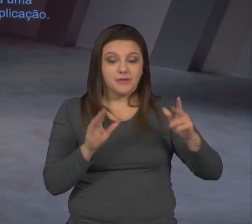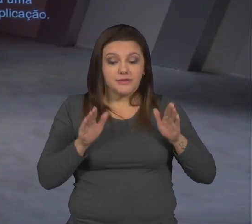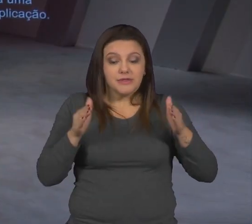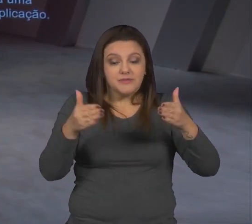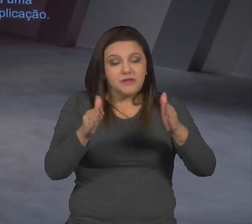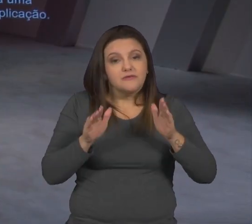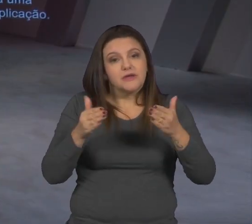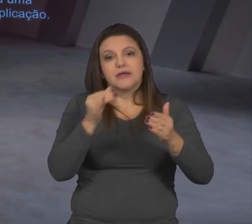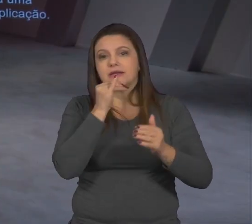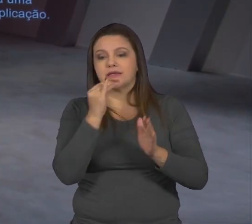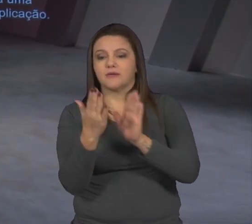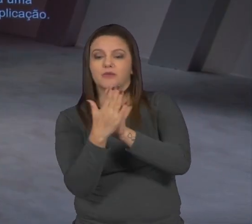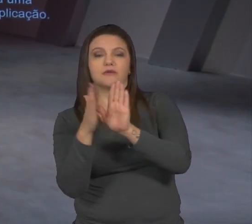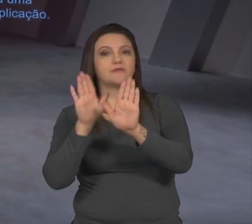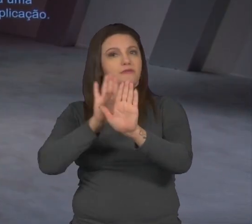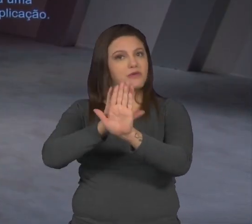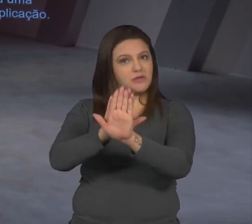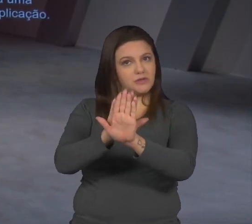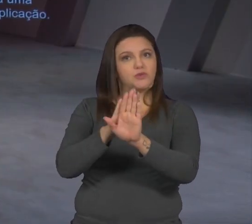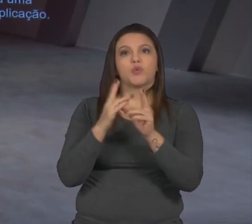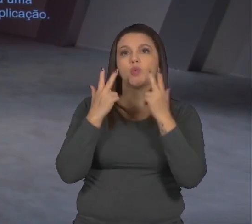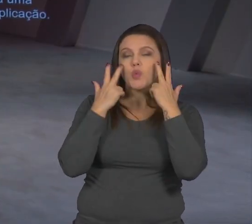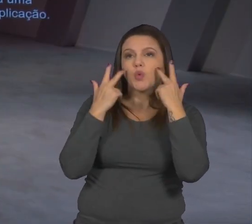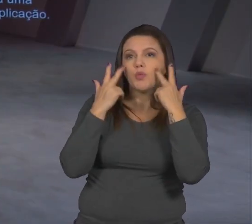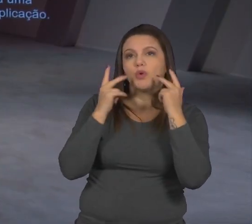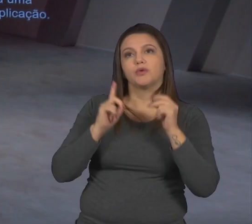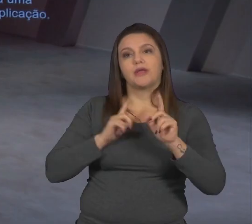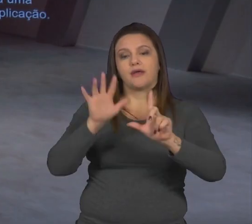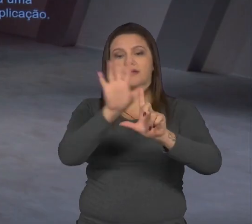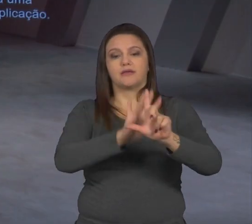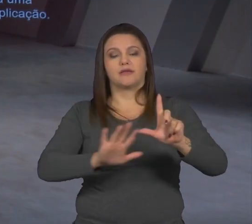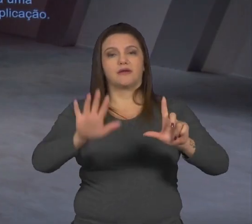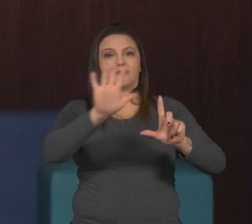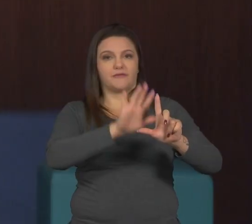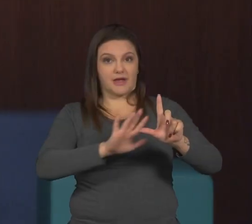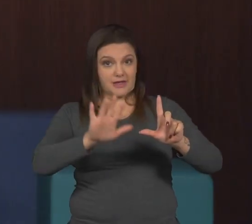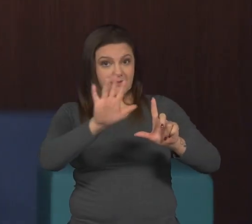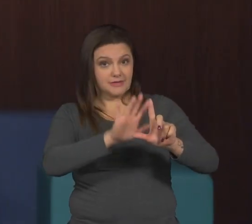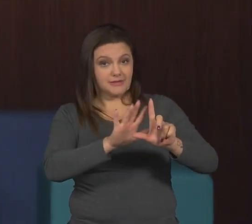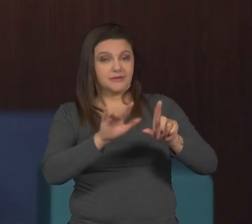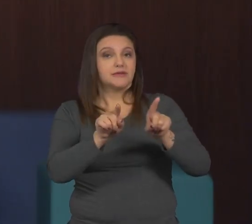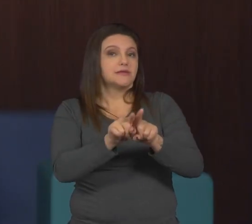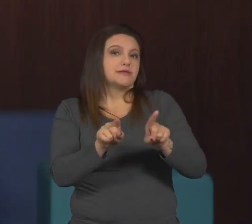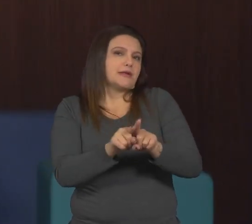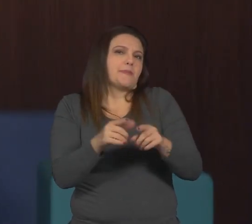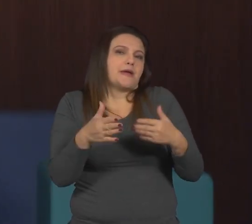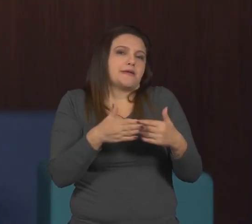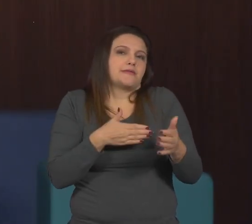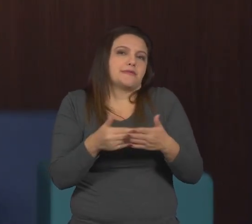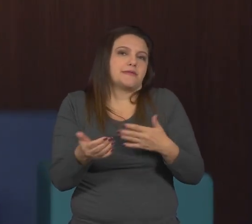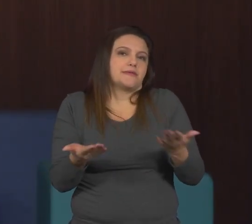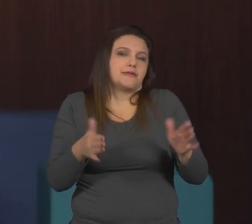aplicação comuns são frameworks para interfaces gráficas. Então, um determinado framework que você